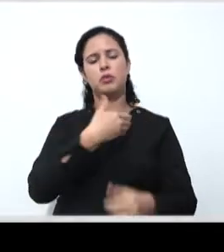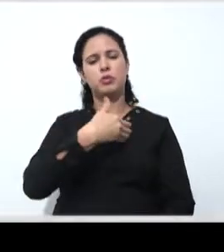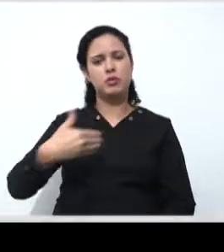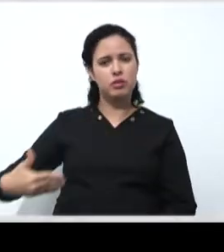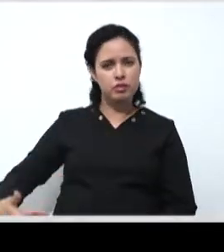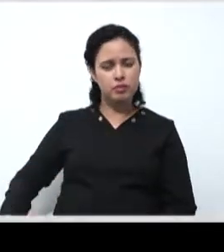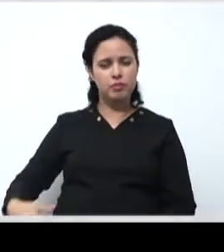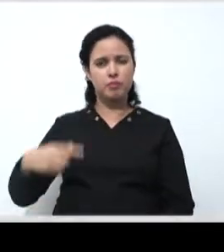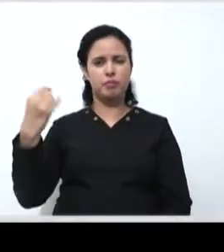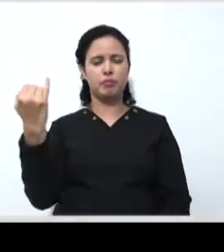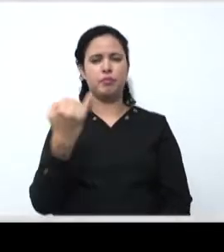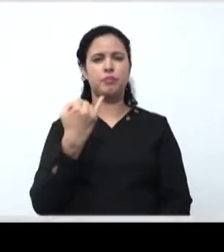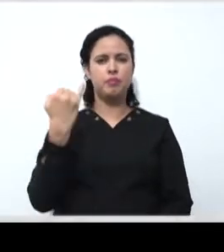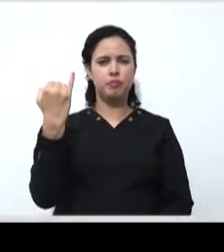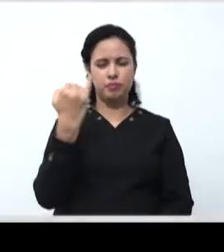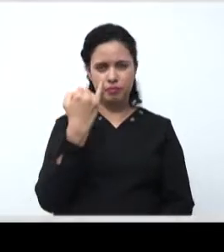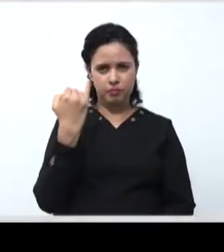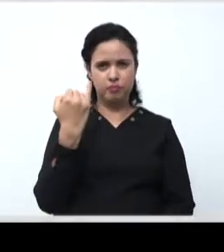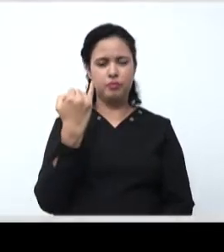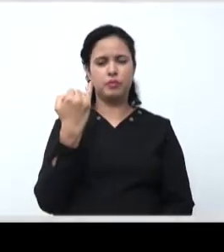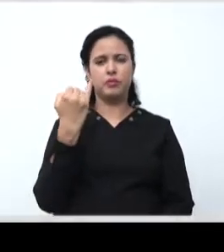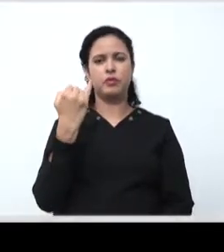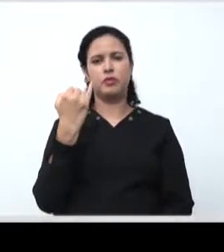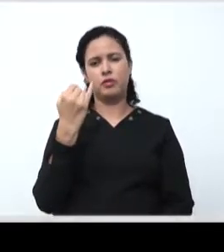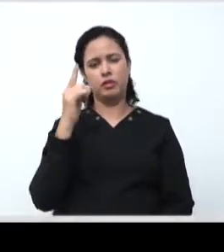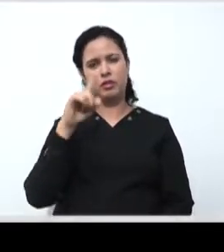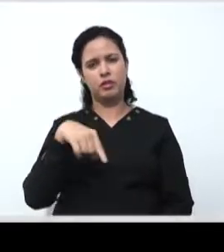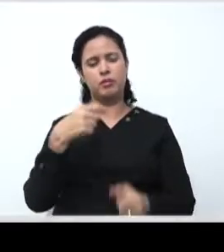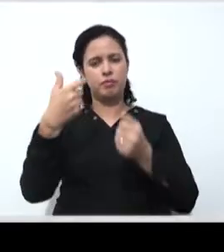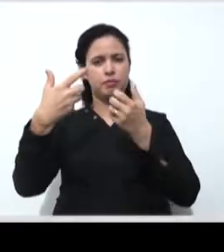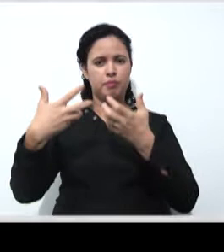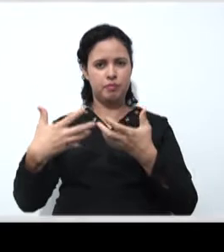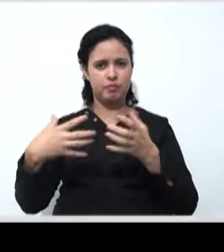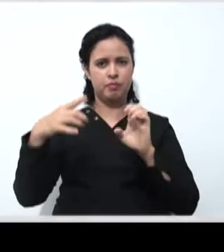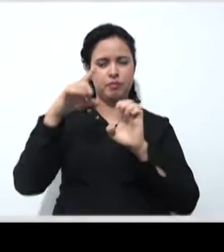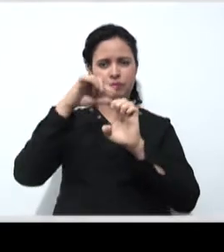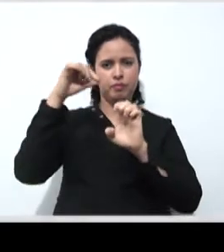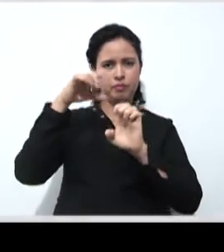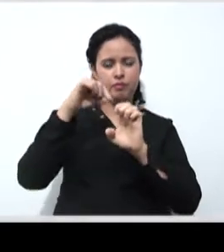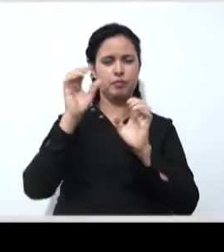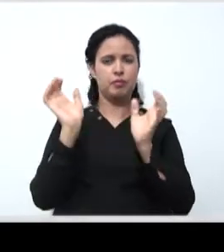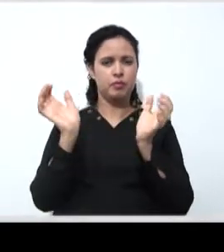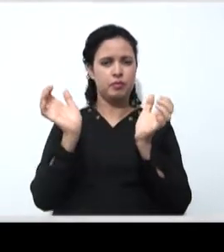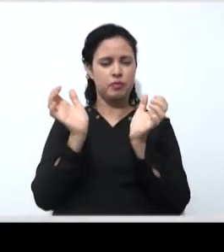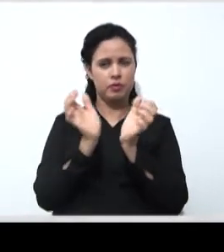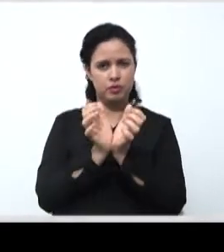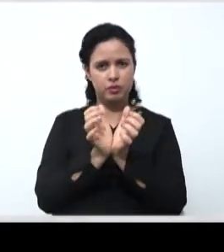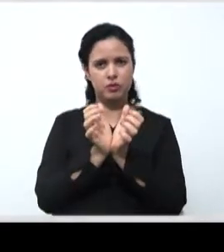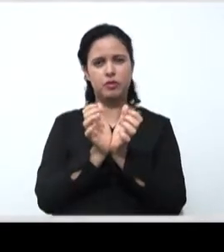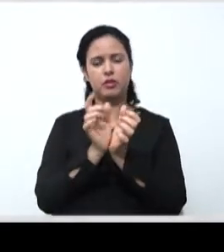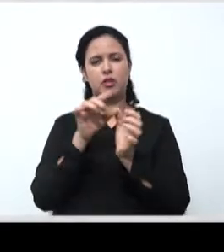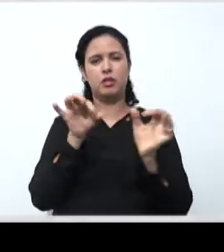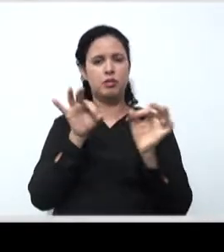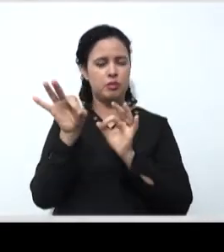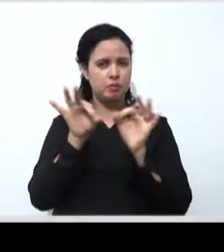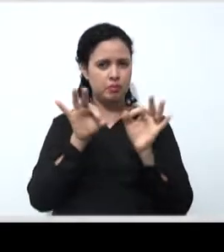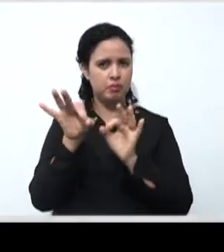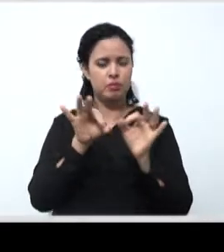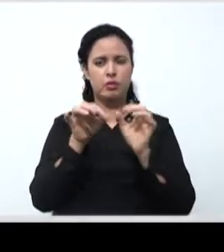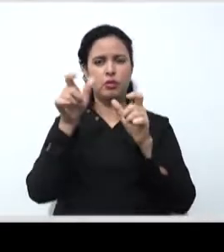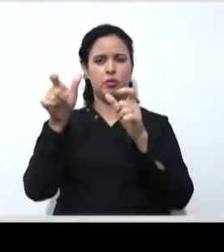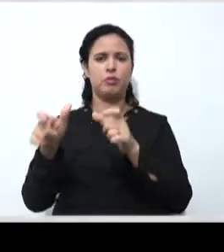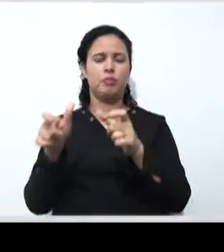aqui falando sobre o empreendedorismo coletivo. Inovação, criatividade, flexibilidade, arranjo produtivo